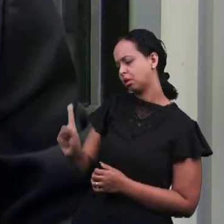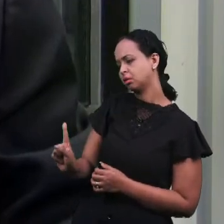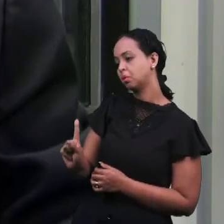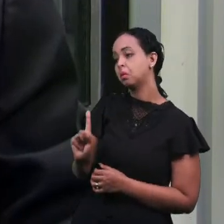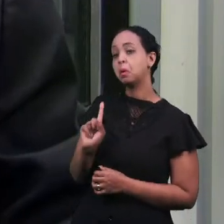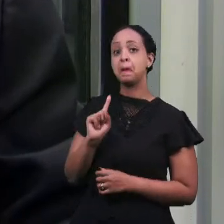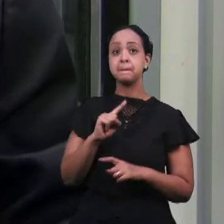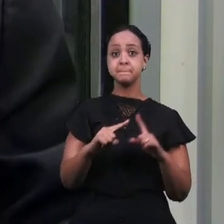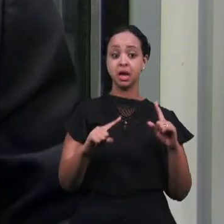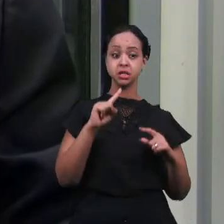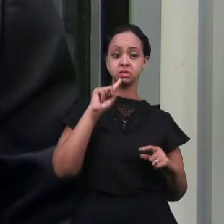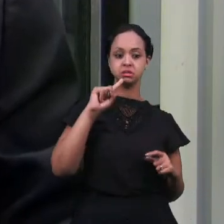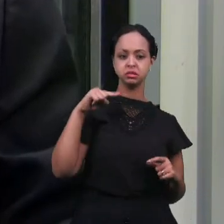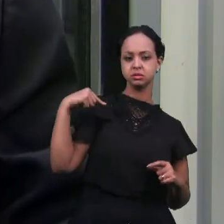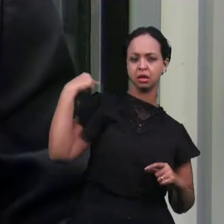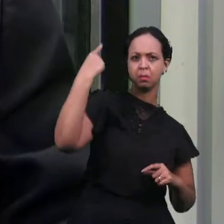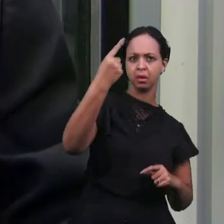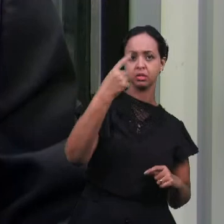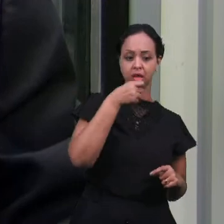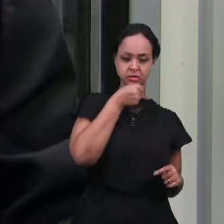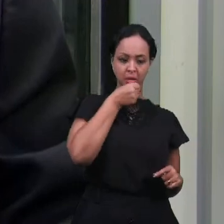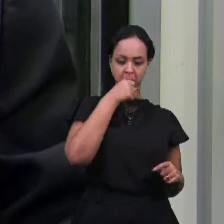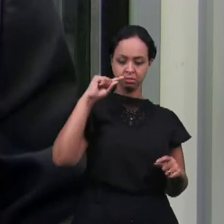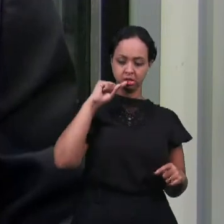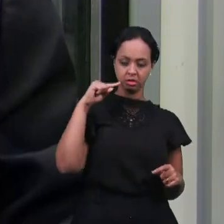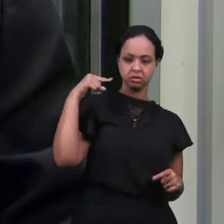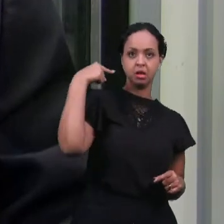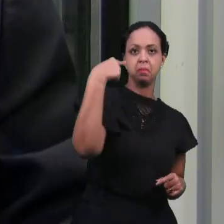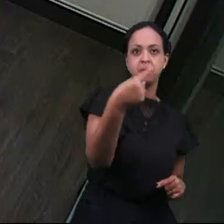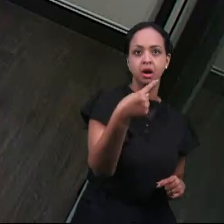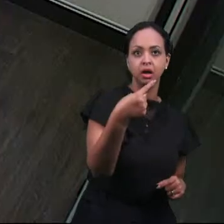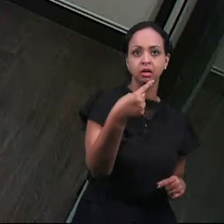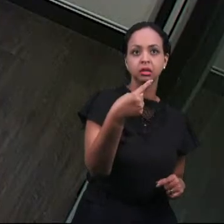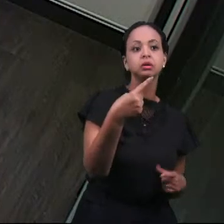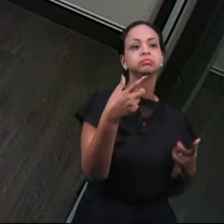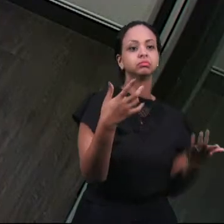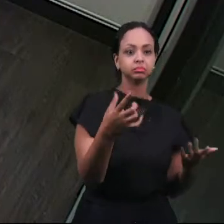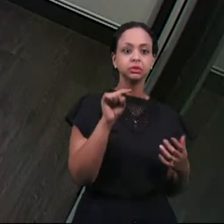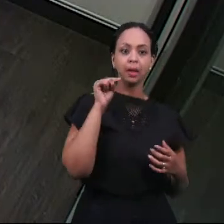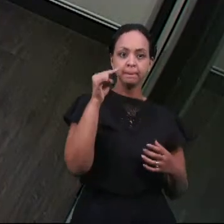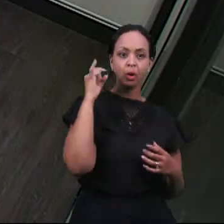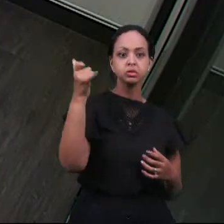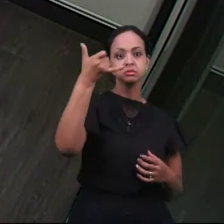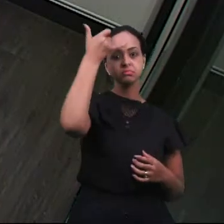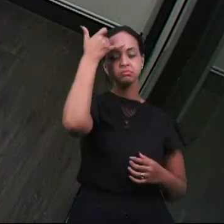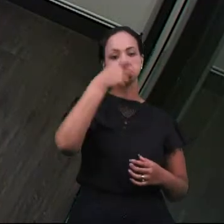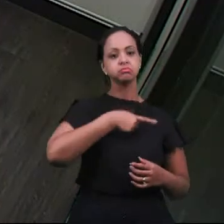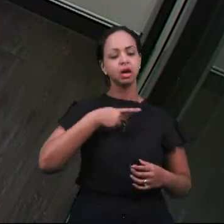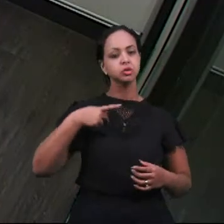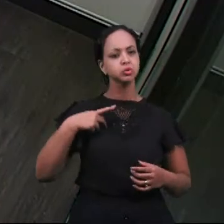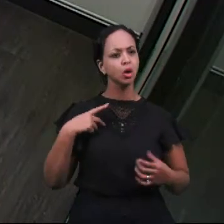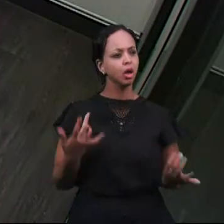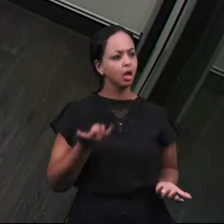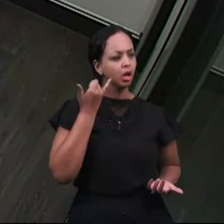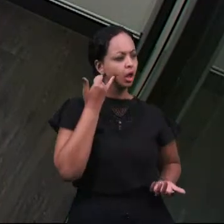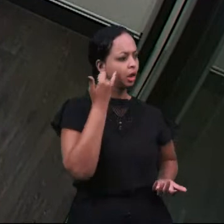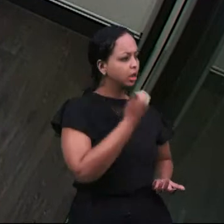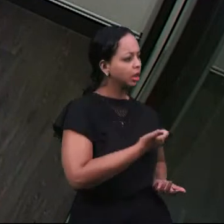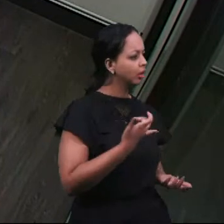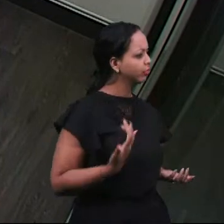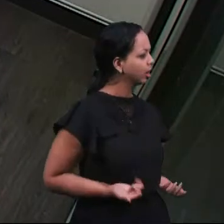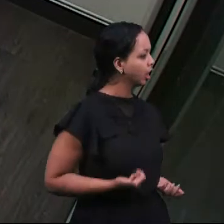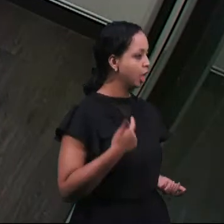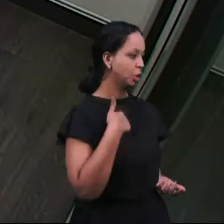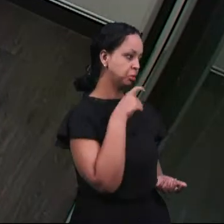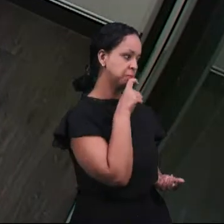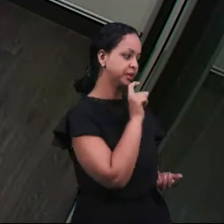foi na outra semana, eu fui ordenado como pastor. Glória a Deus. Que bênção, aí minha esposa teve que ligar para ela: olha, eu não menti